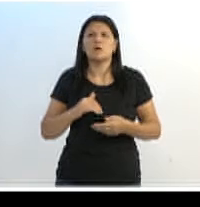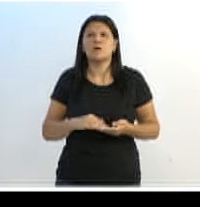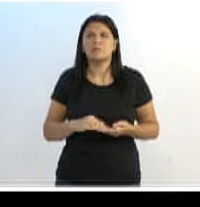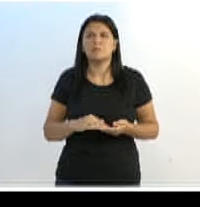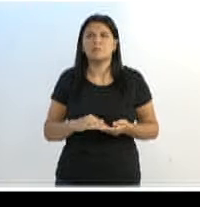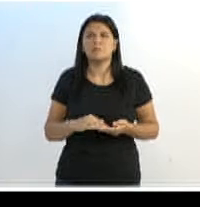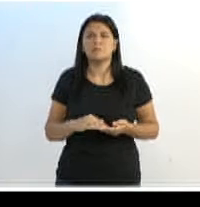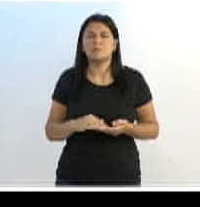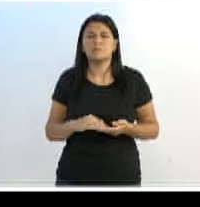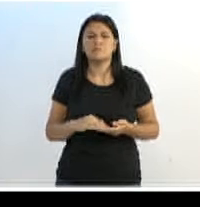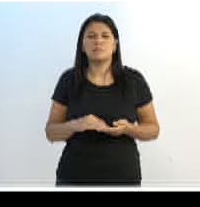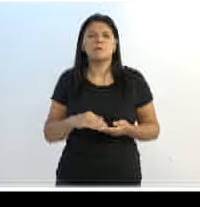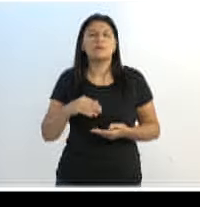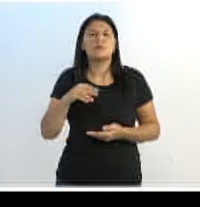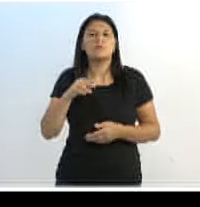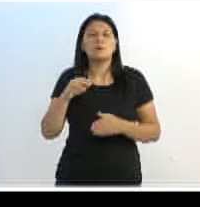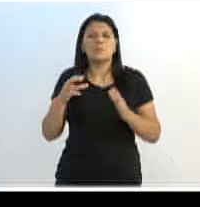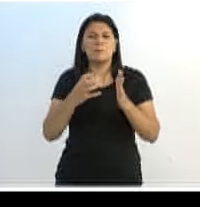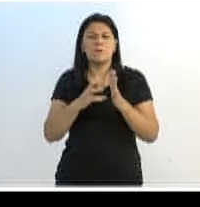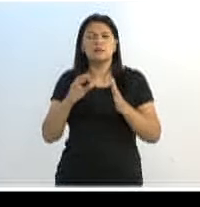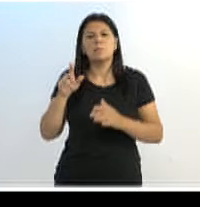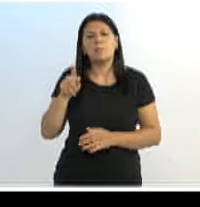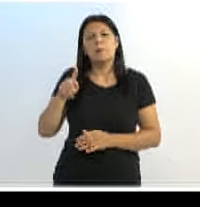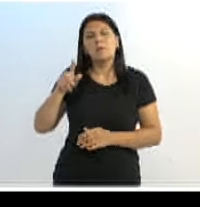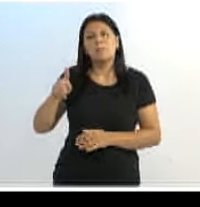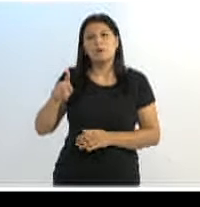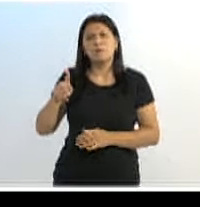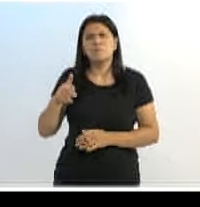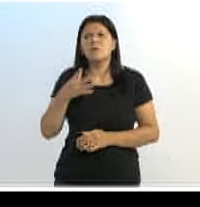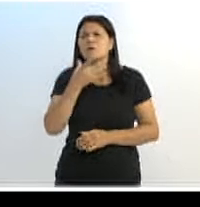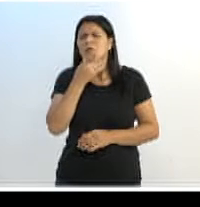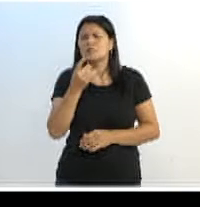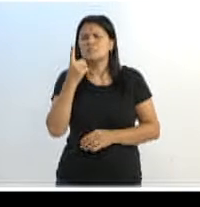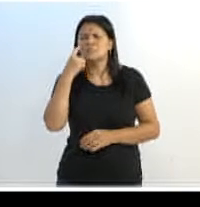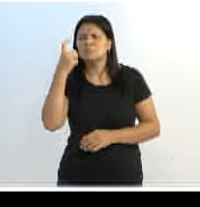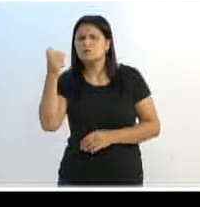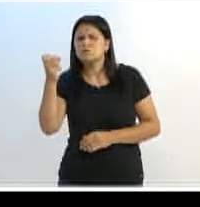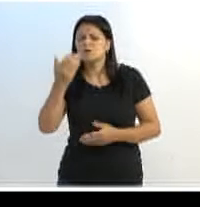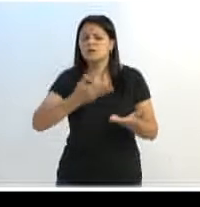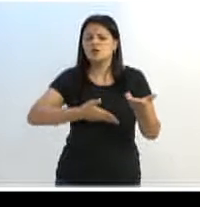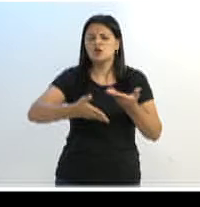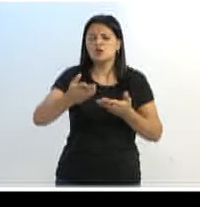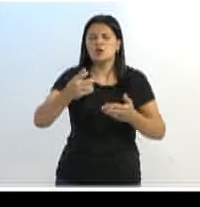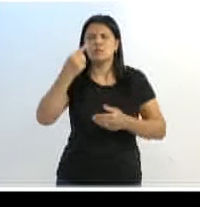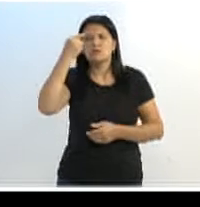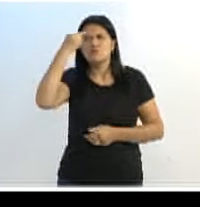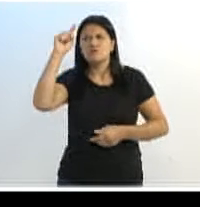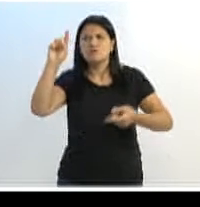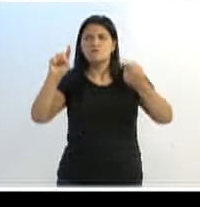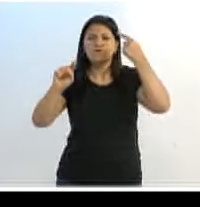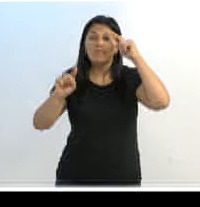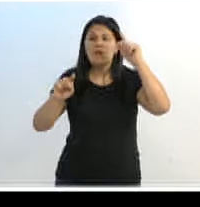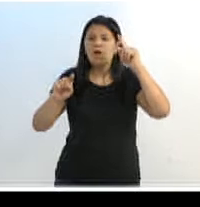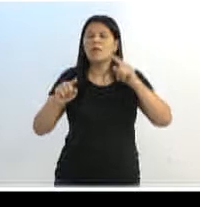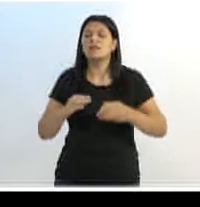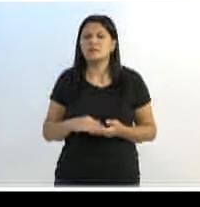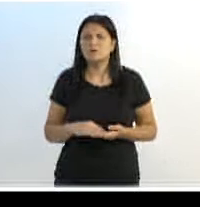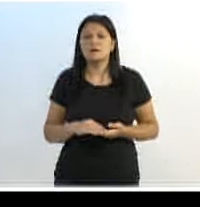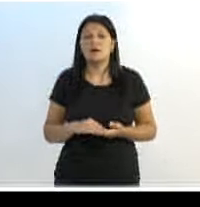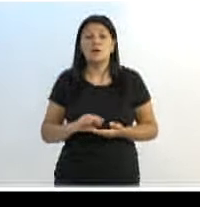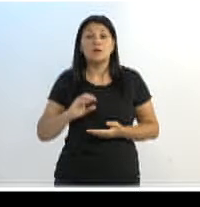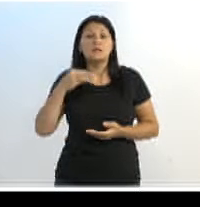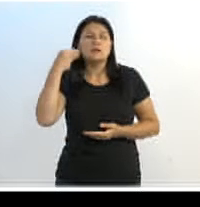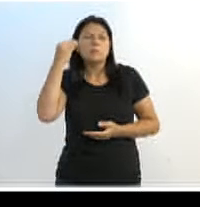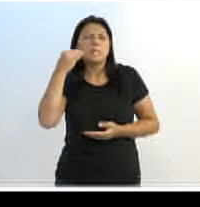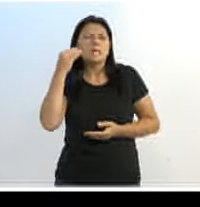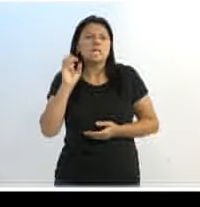partido, o vereador Almir, do PP, e eu acho muito interessante a gente ter troca de ideias com amigos, com experiências, vereadora Cris, que estão acontecendo em outros lugares,